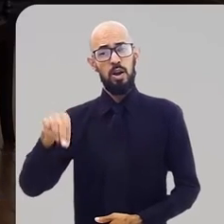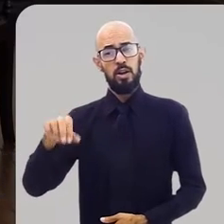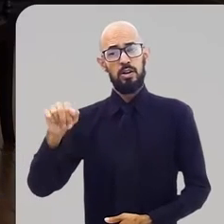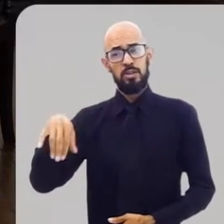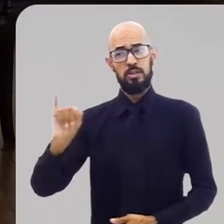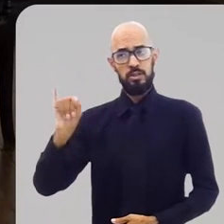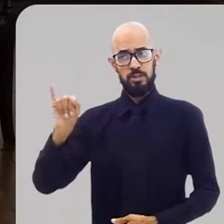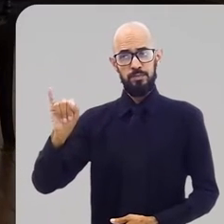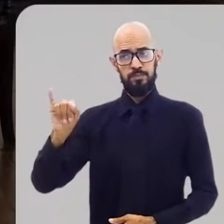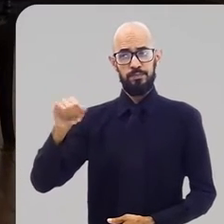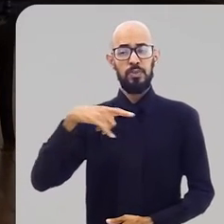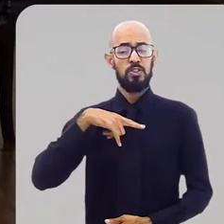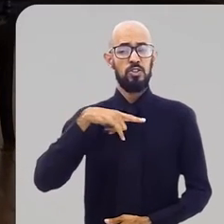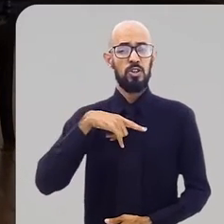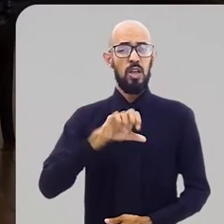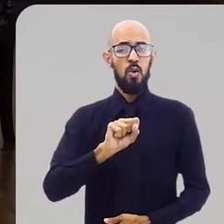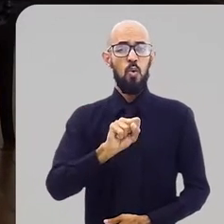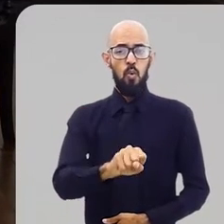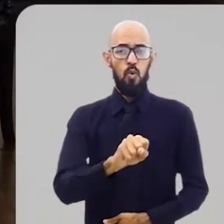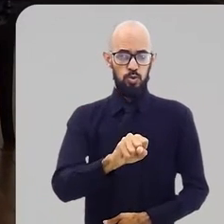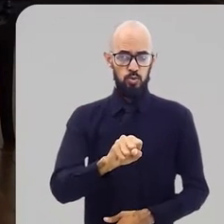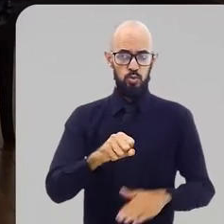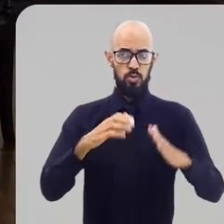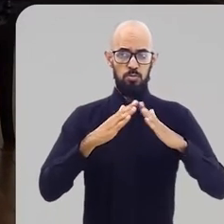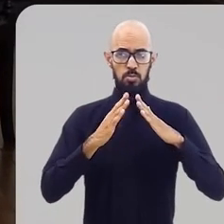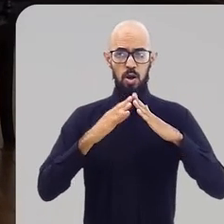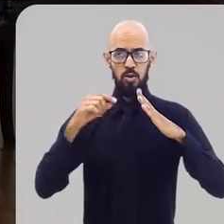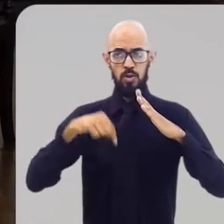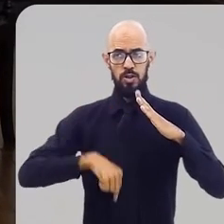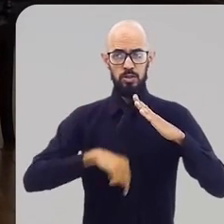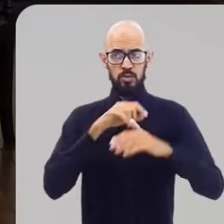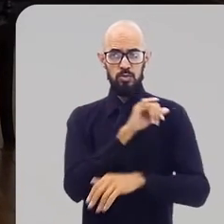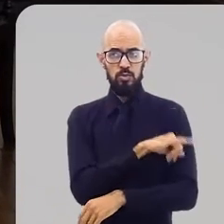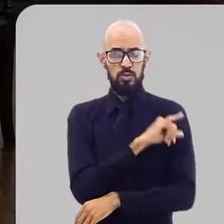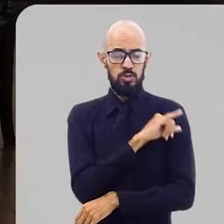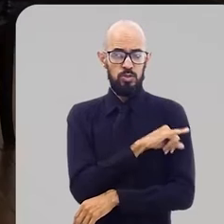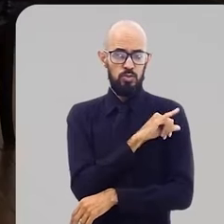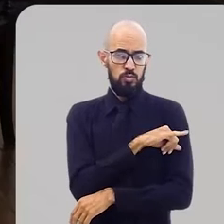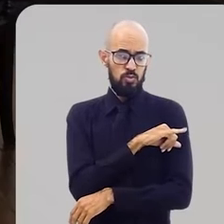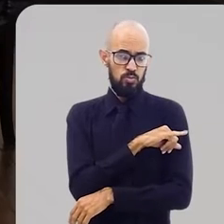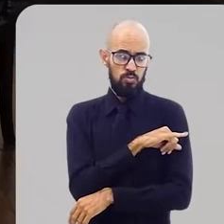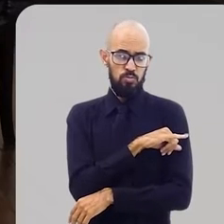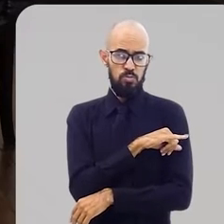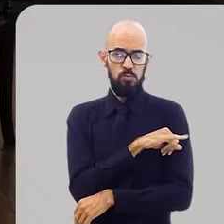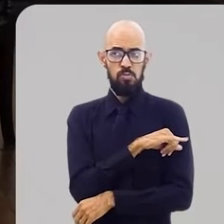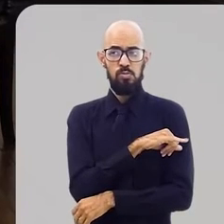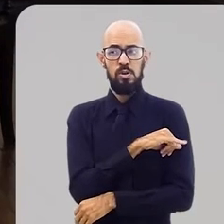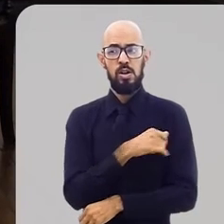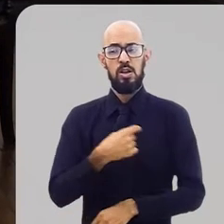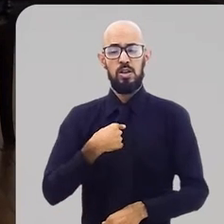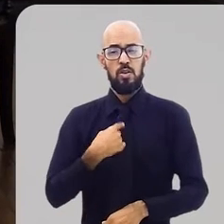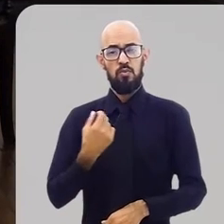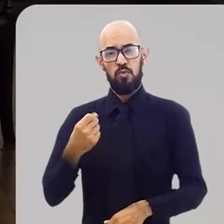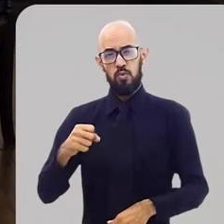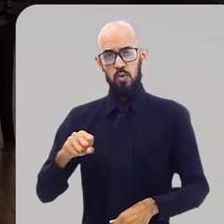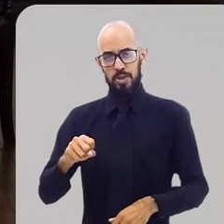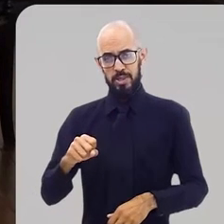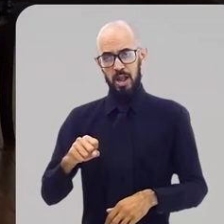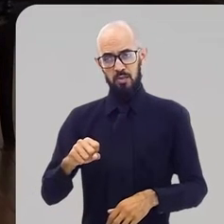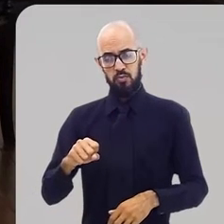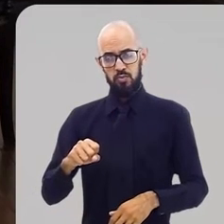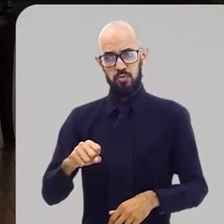os bispos auxiliares hoje nós somos oito residências aqui no Rio de Janeiro ela foi o